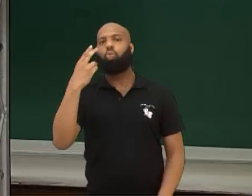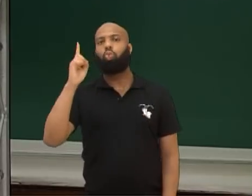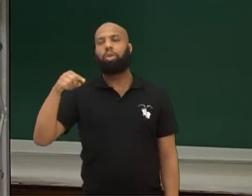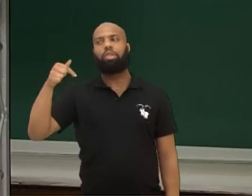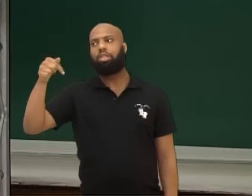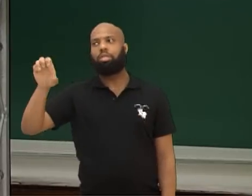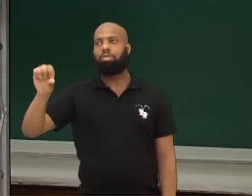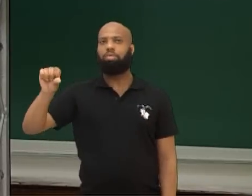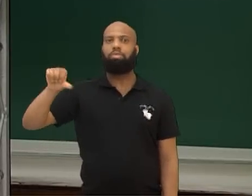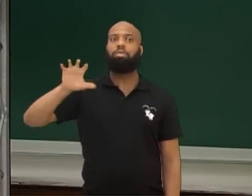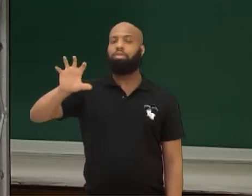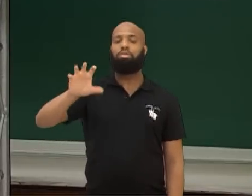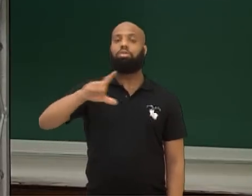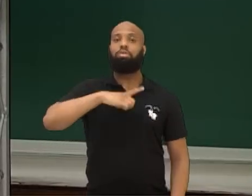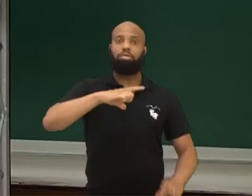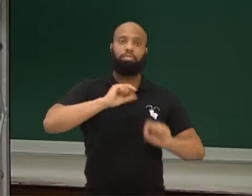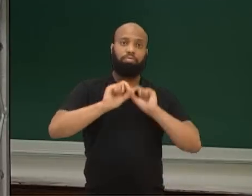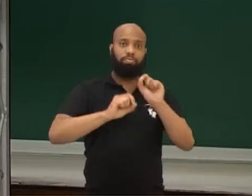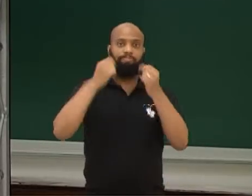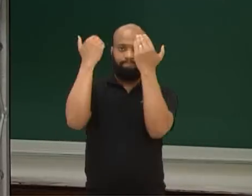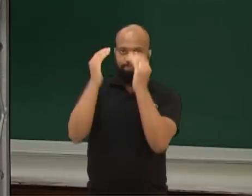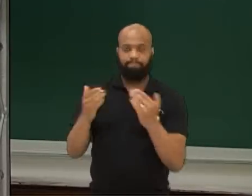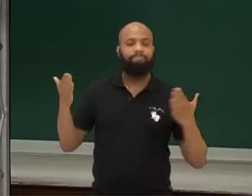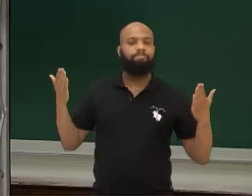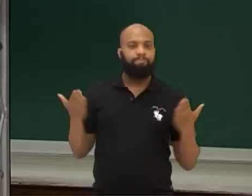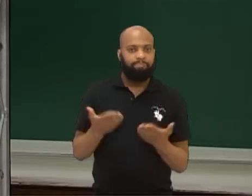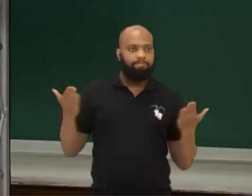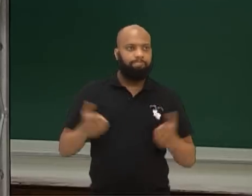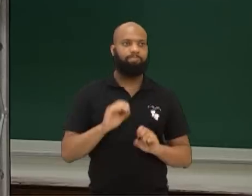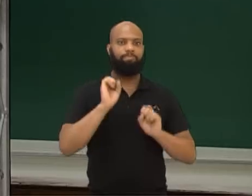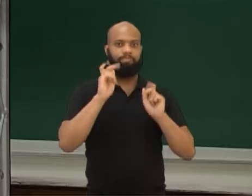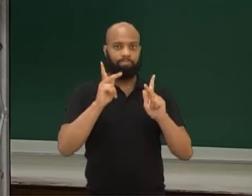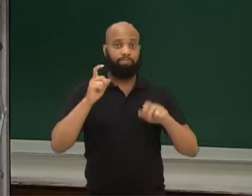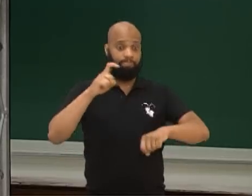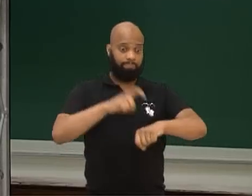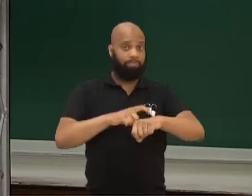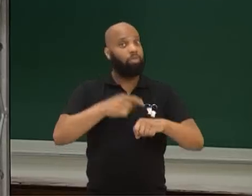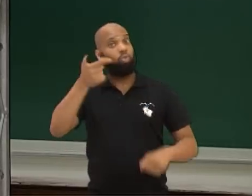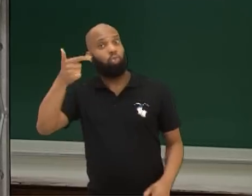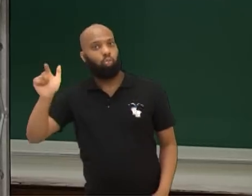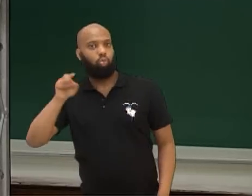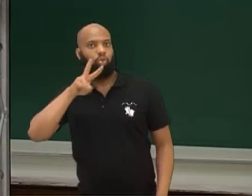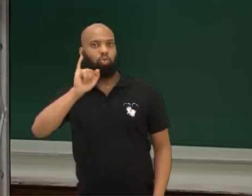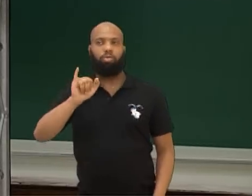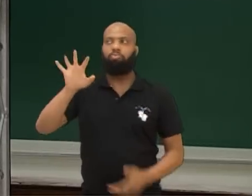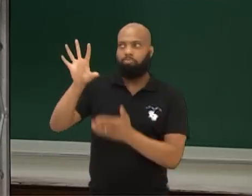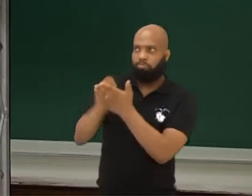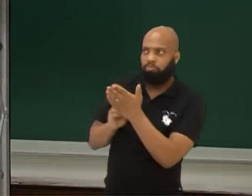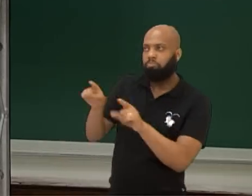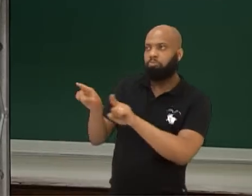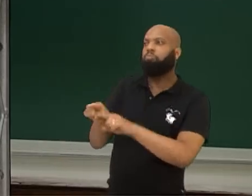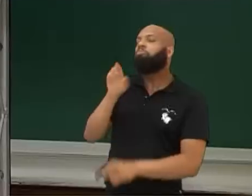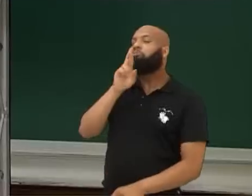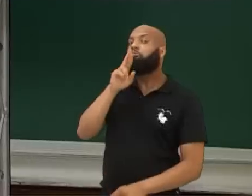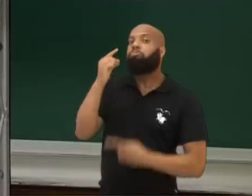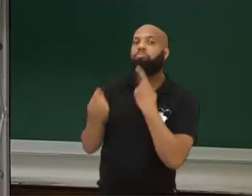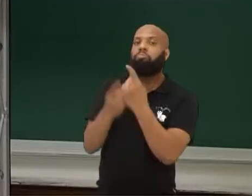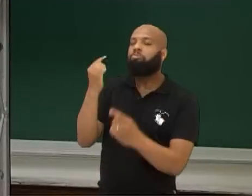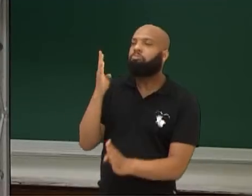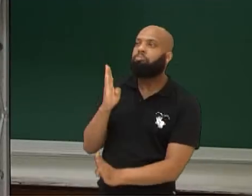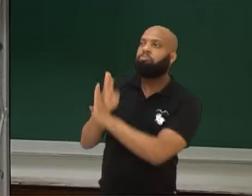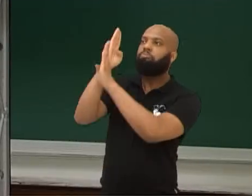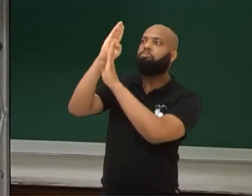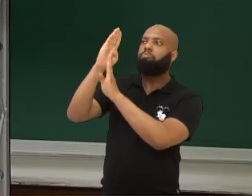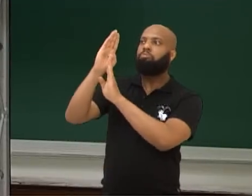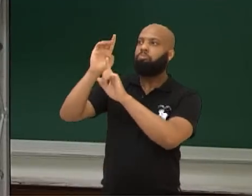E assim por diante. Então, esse tipo de análise que você vai fazer. Então, eu vou dar um tempinho para vocês descobrirem qual dessas 4